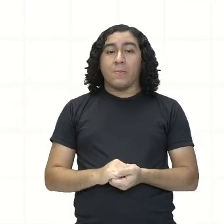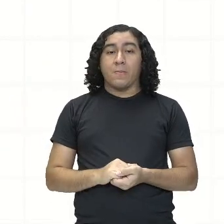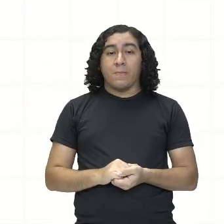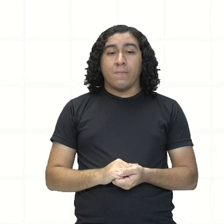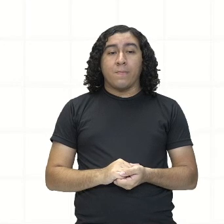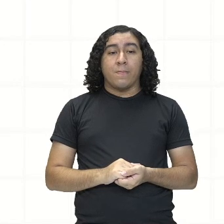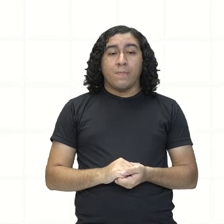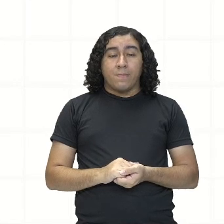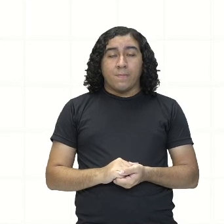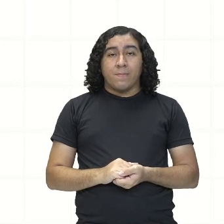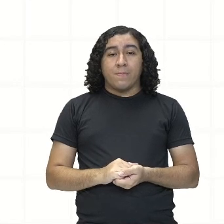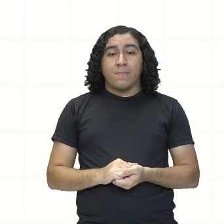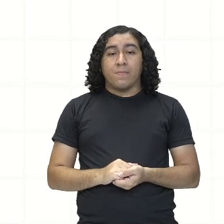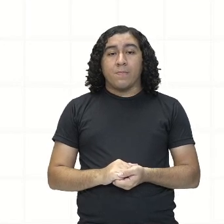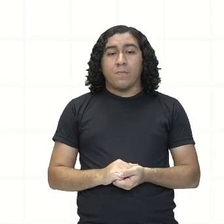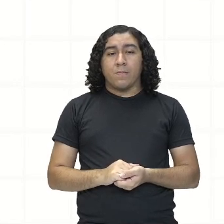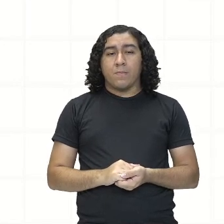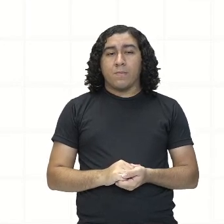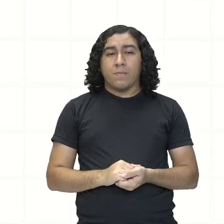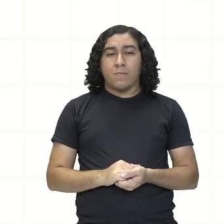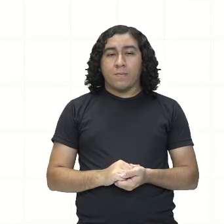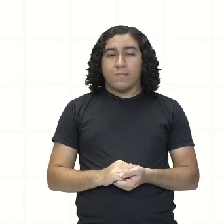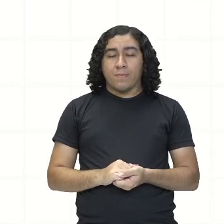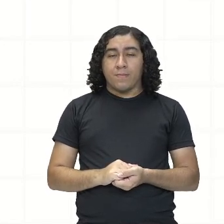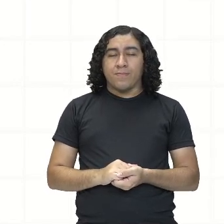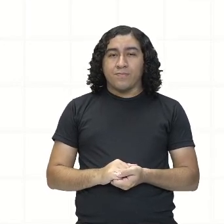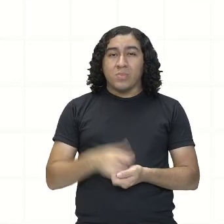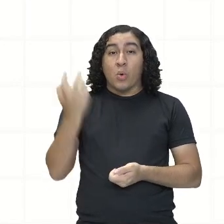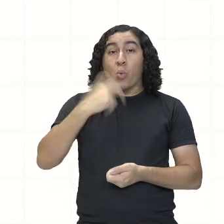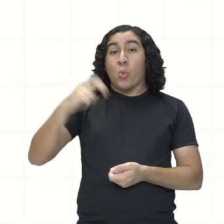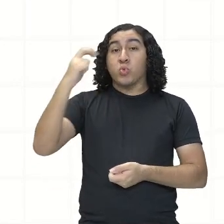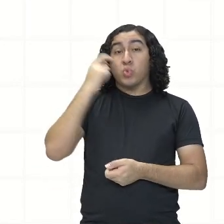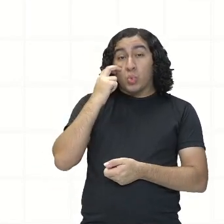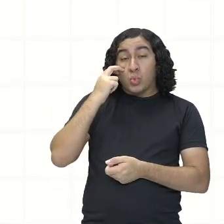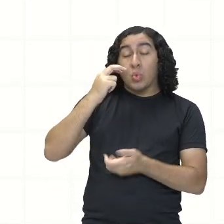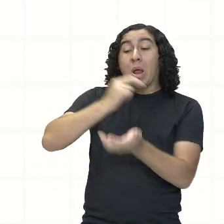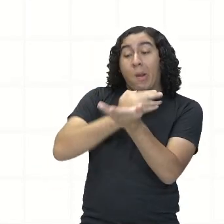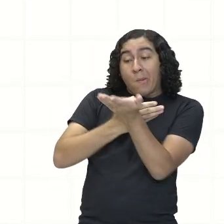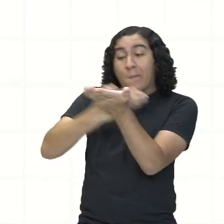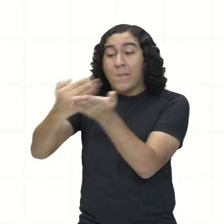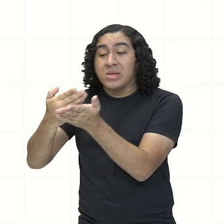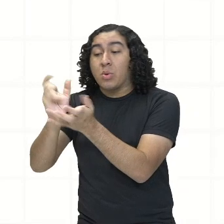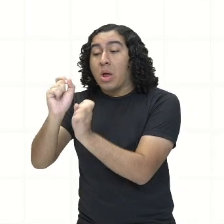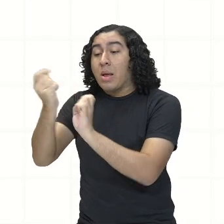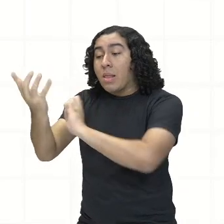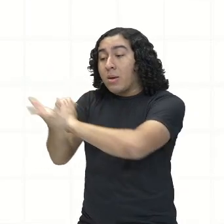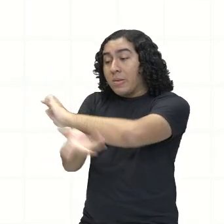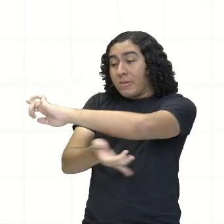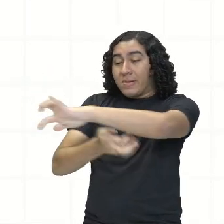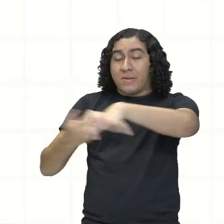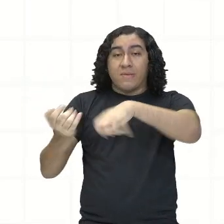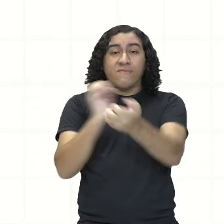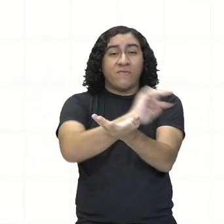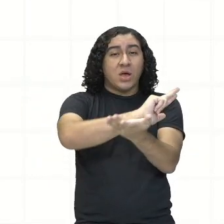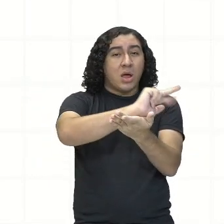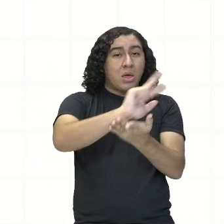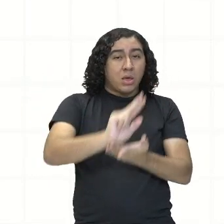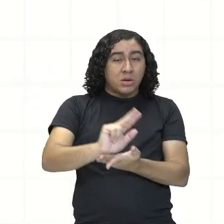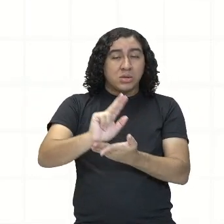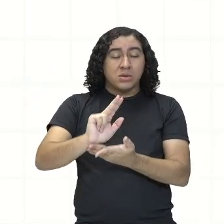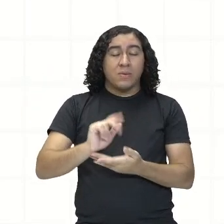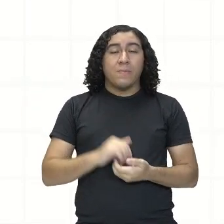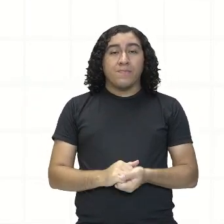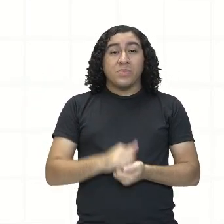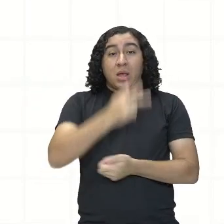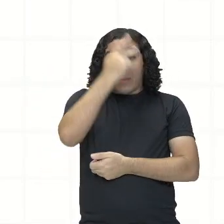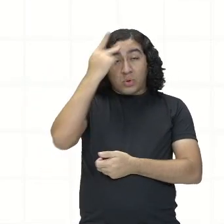certa confluência cultural, em que as pessoas elas vão começar ali a se